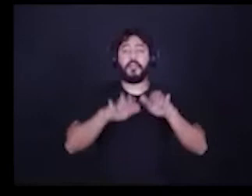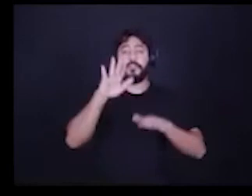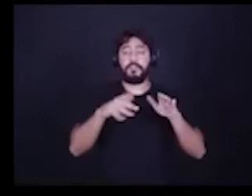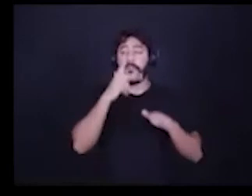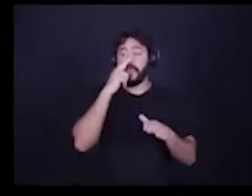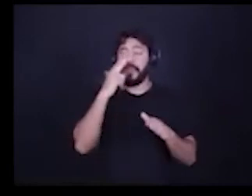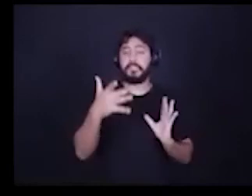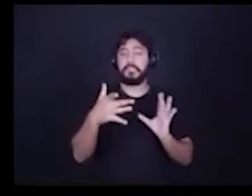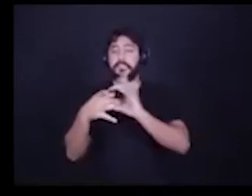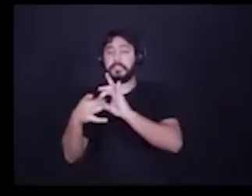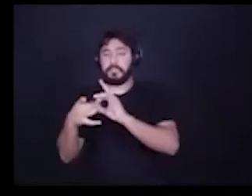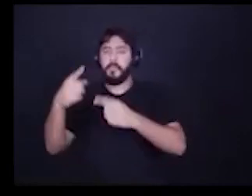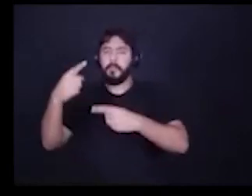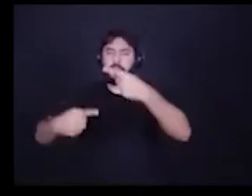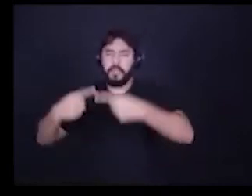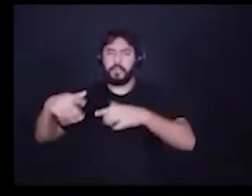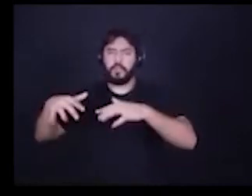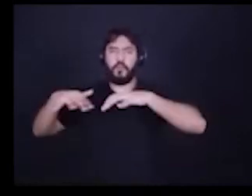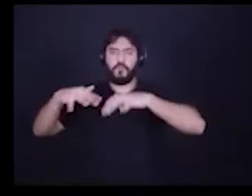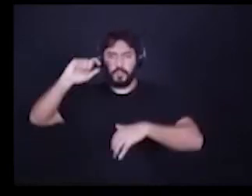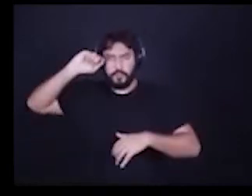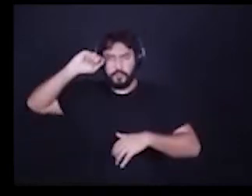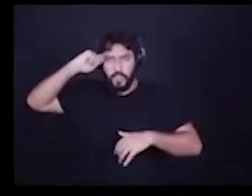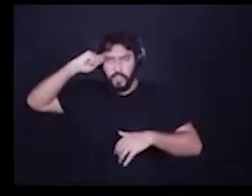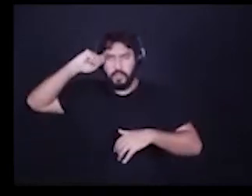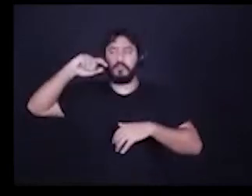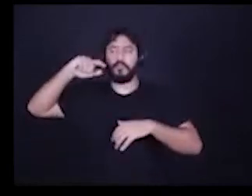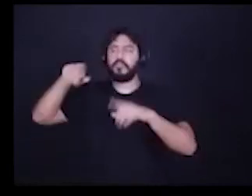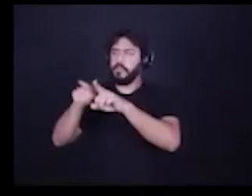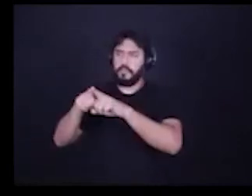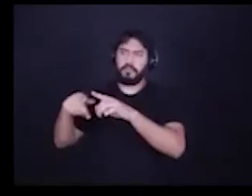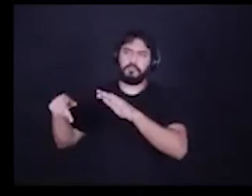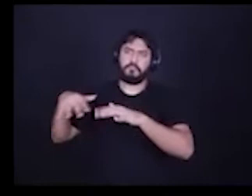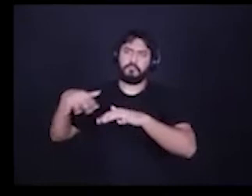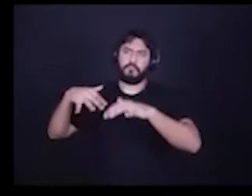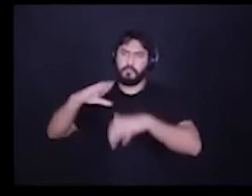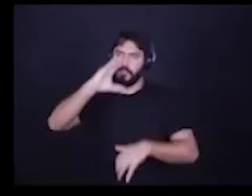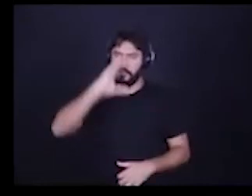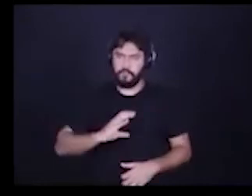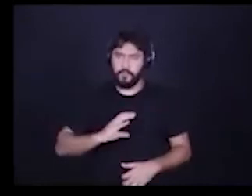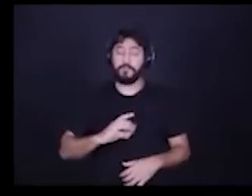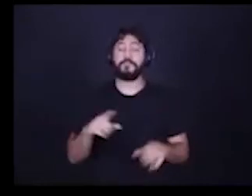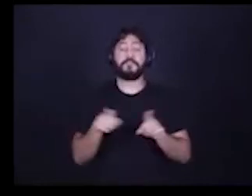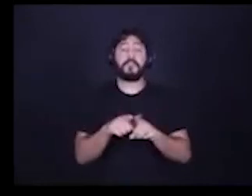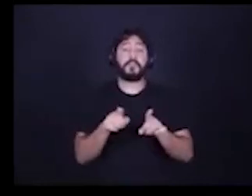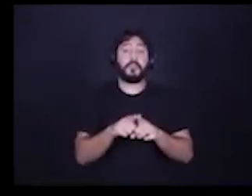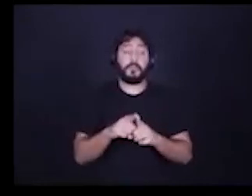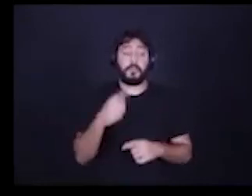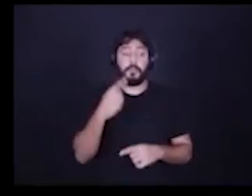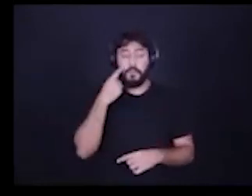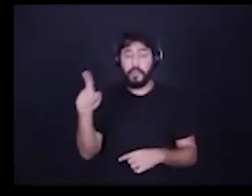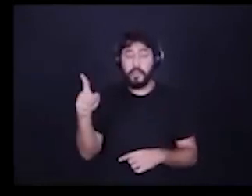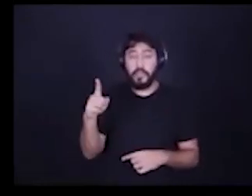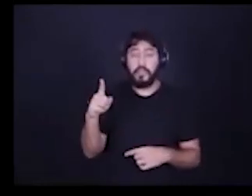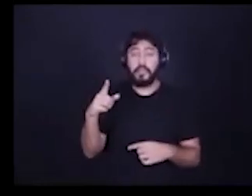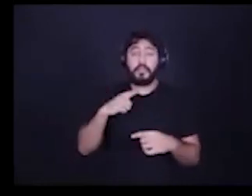aos movimentos negros, especialmente dentro dos movimentos civis, né? Olhar também um pouco para esse tom meio